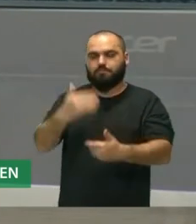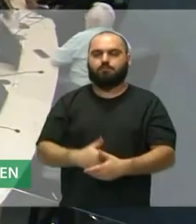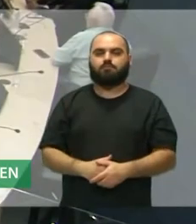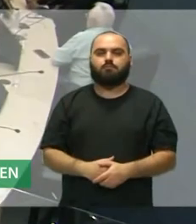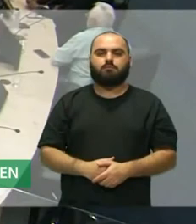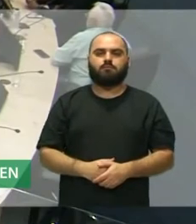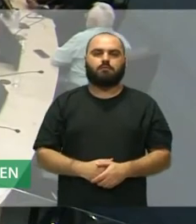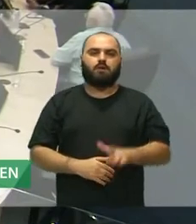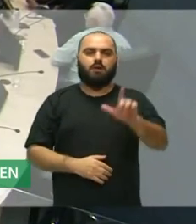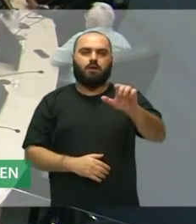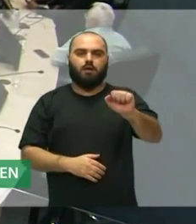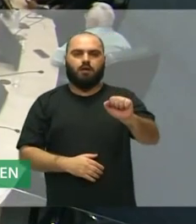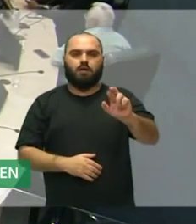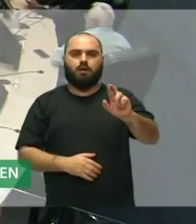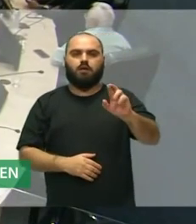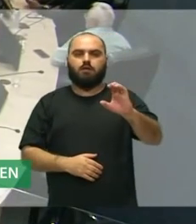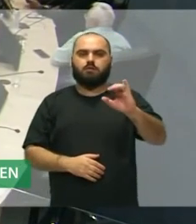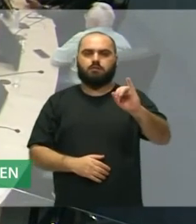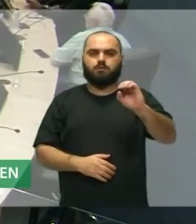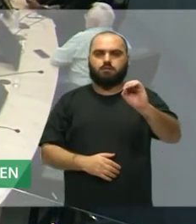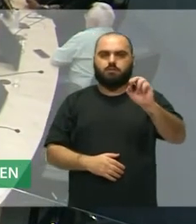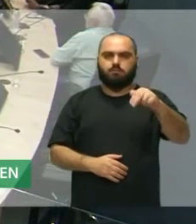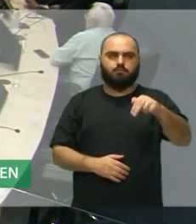Laércio, CDL.